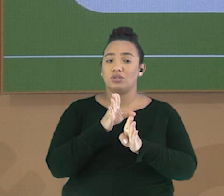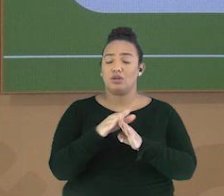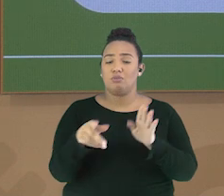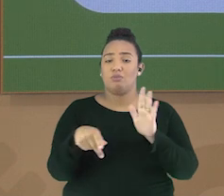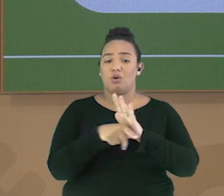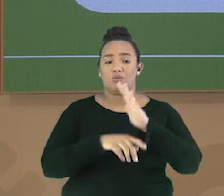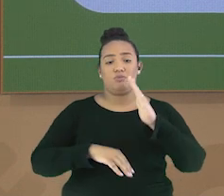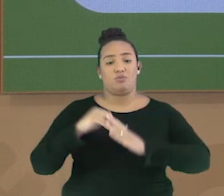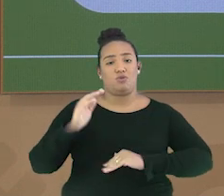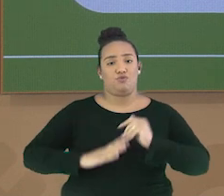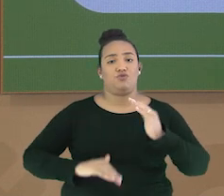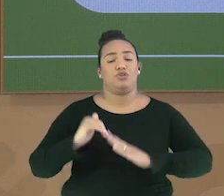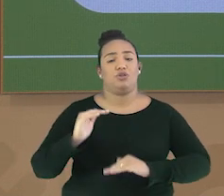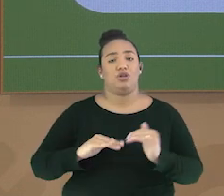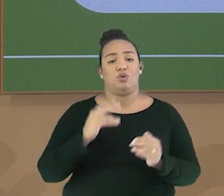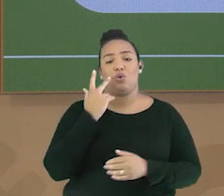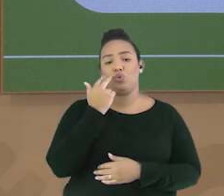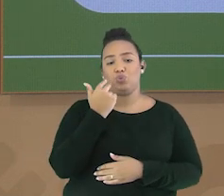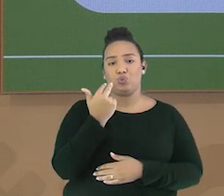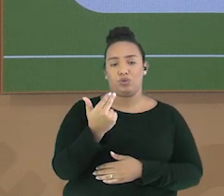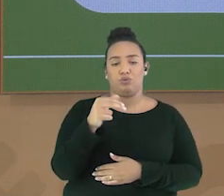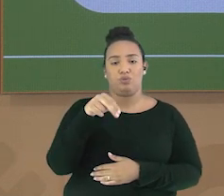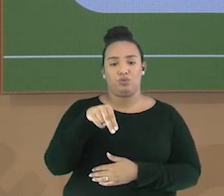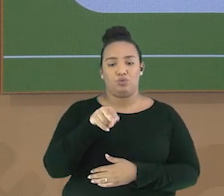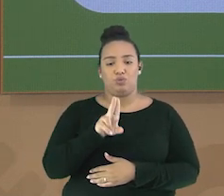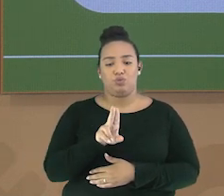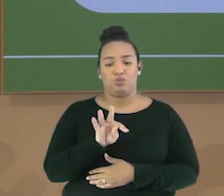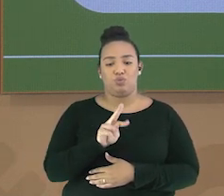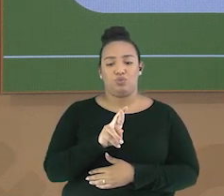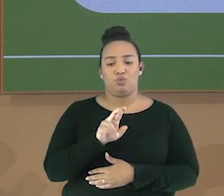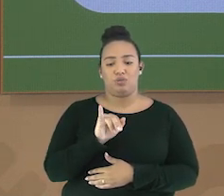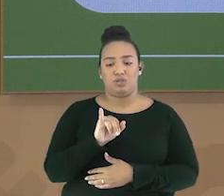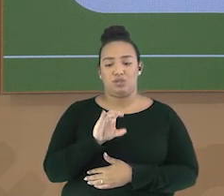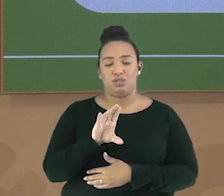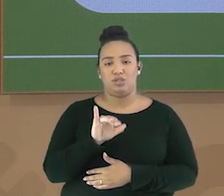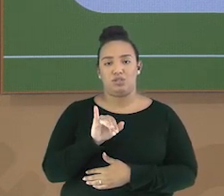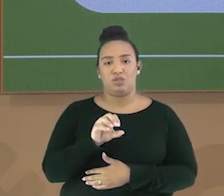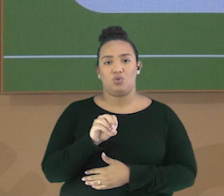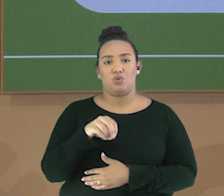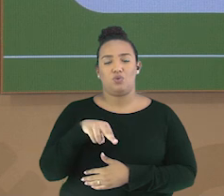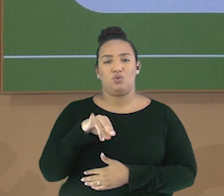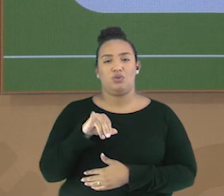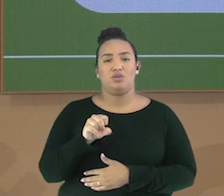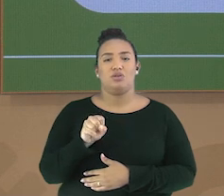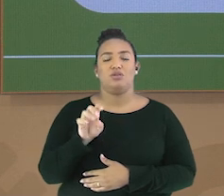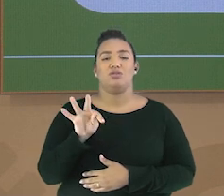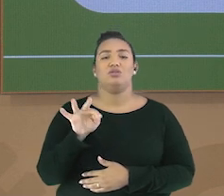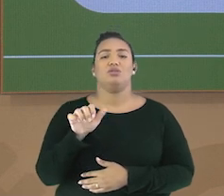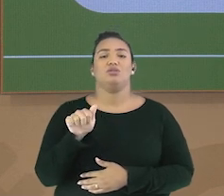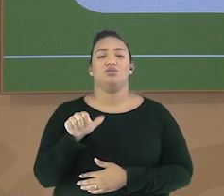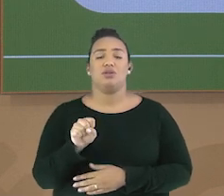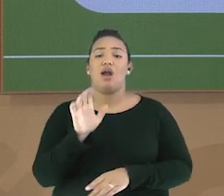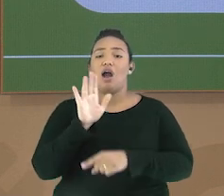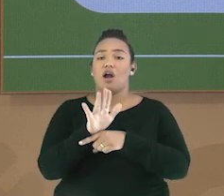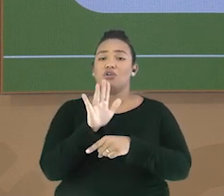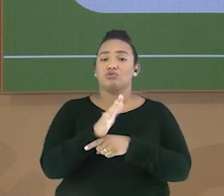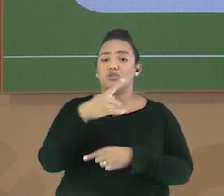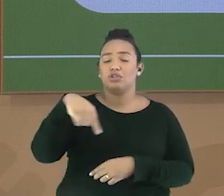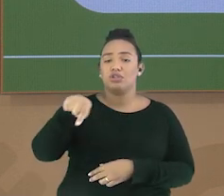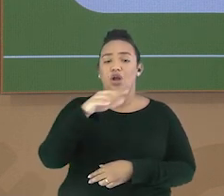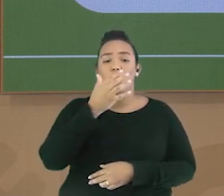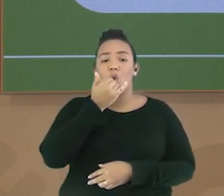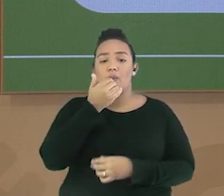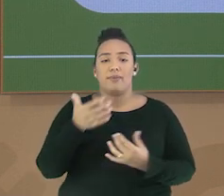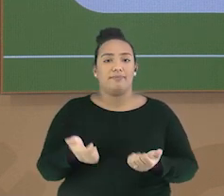que auxiliam na nossa alimentação. Então, essa alimentação, ela deve ser o quê? Equilibrada,